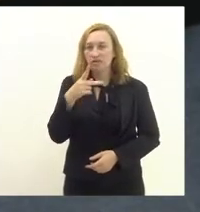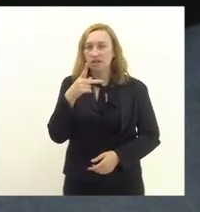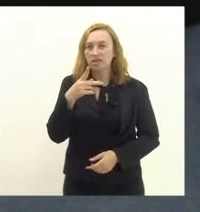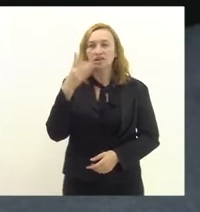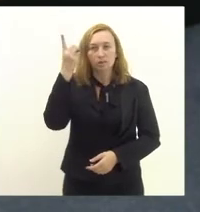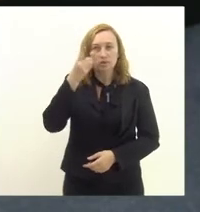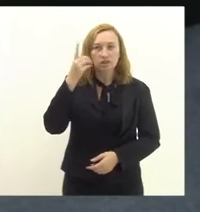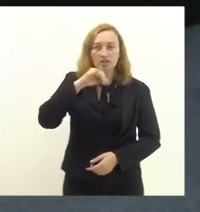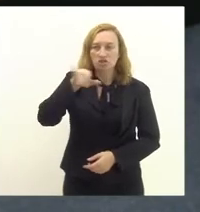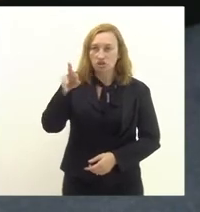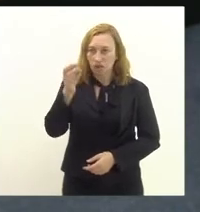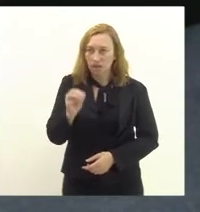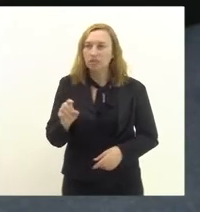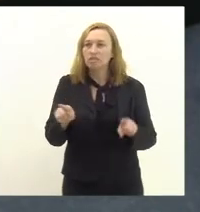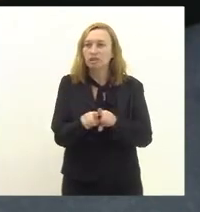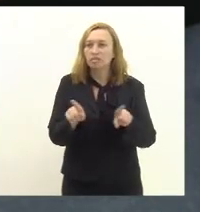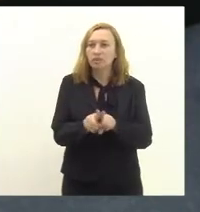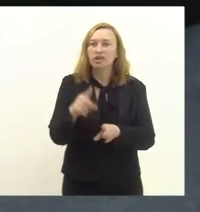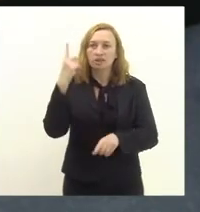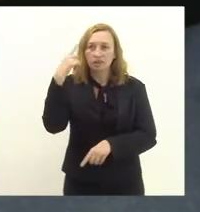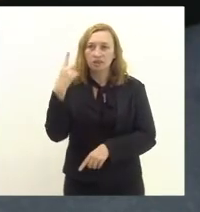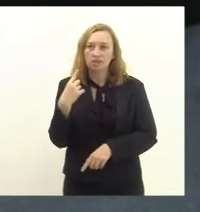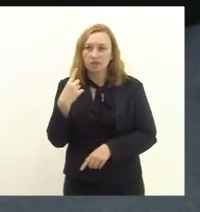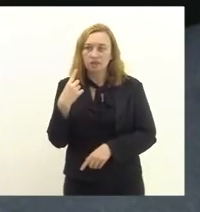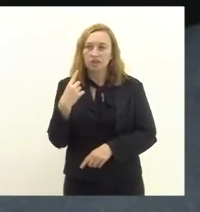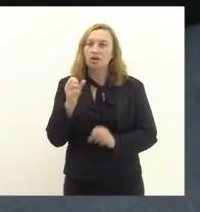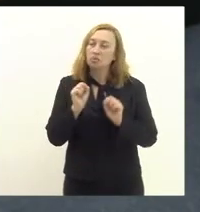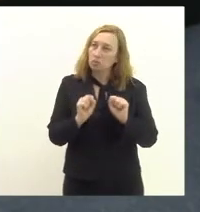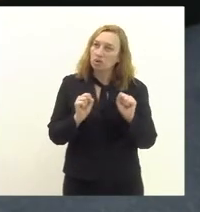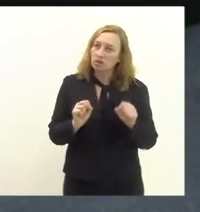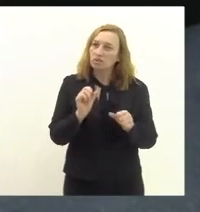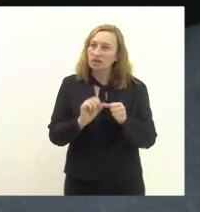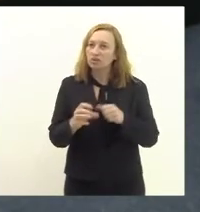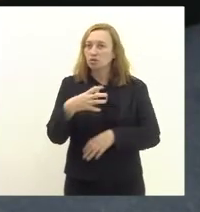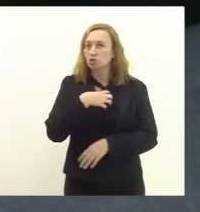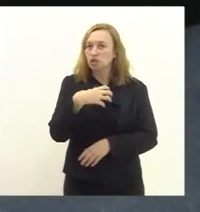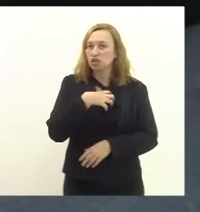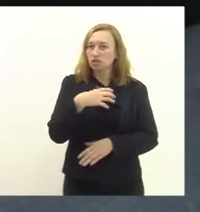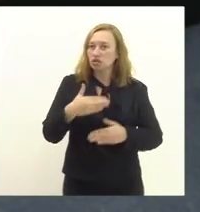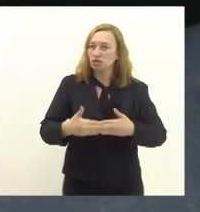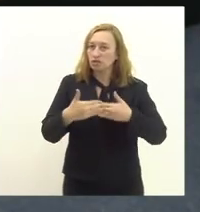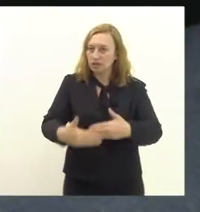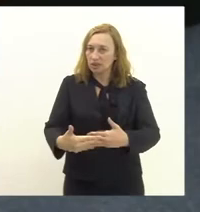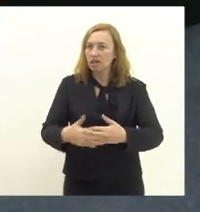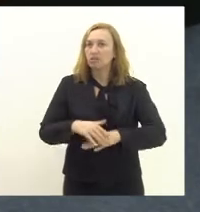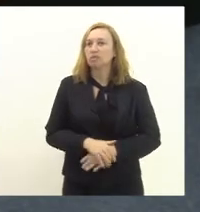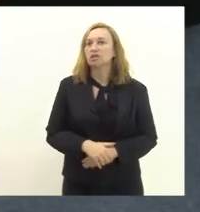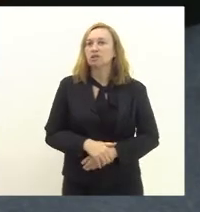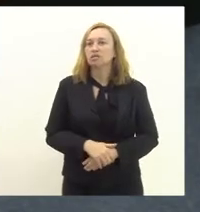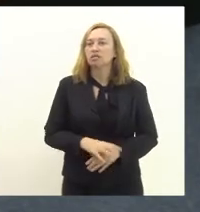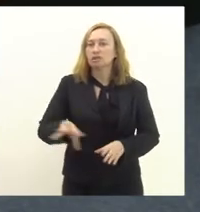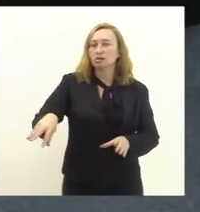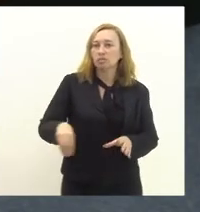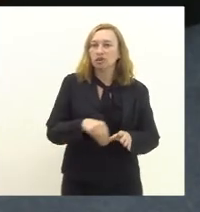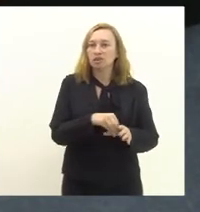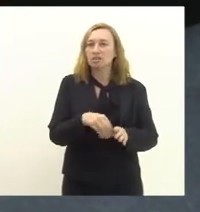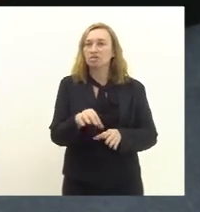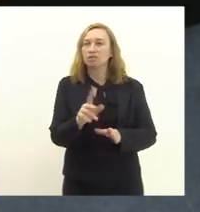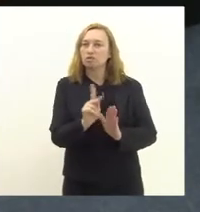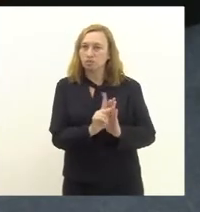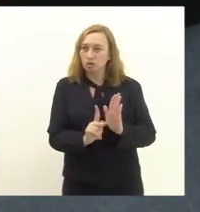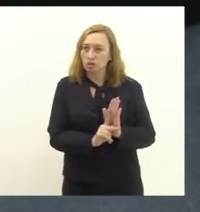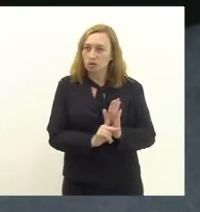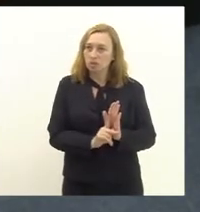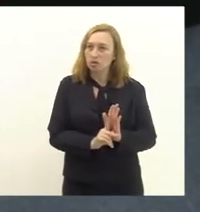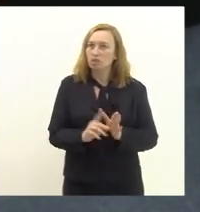coronel Jairo, também a deputada Dani Monteiro, e o que pudermos fazer no sentido de avançarmos na implantação do projeto,